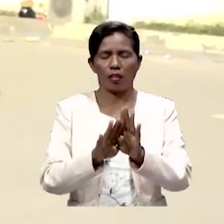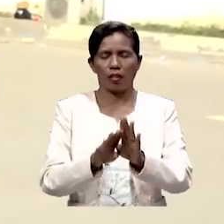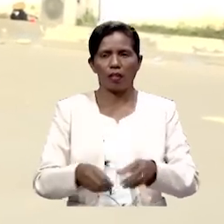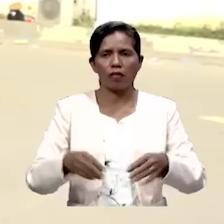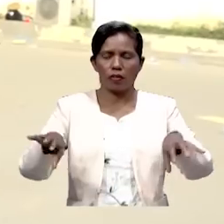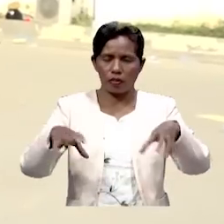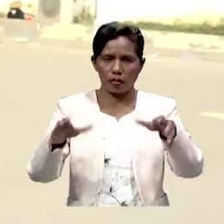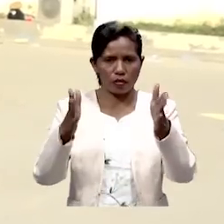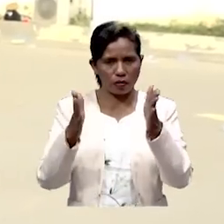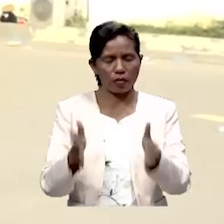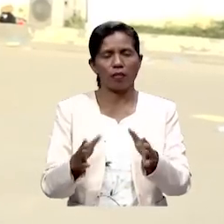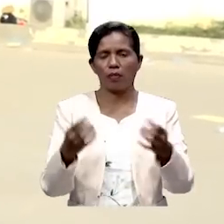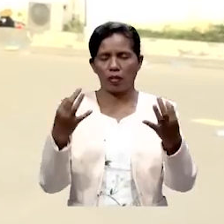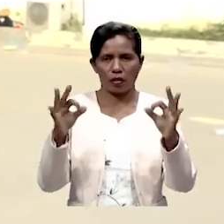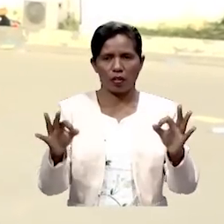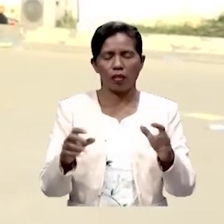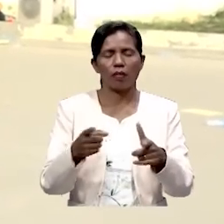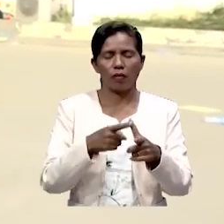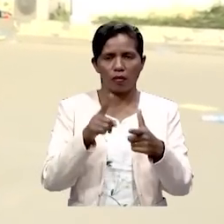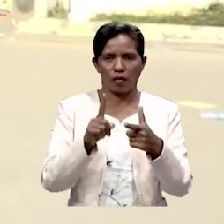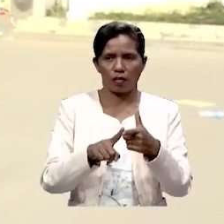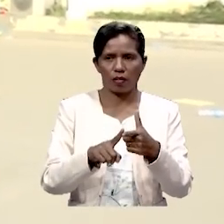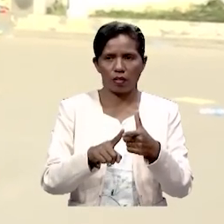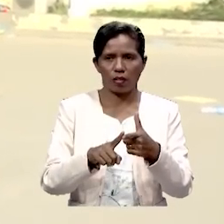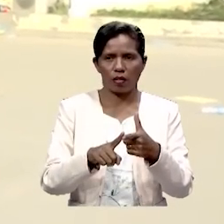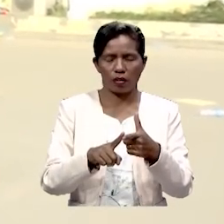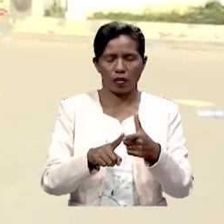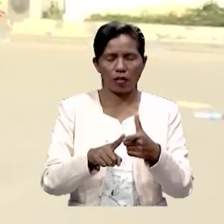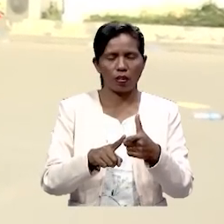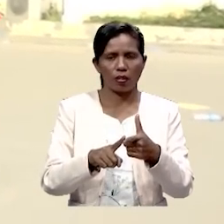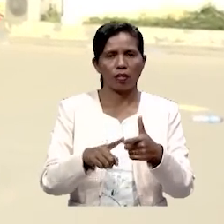recurso humano e dois, tem limite de